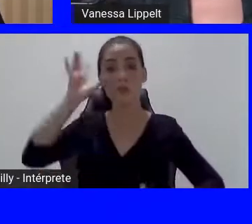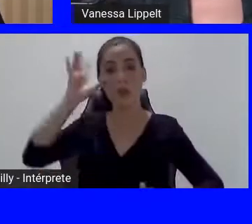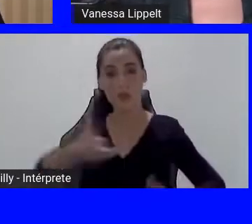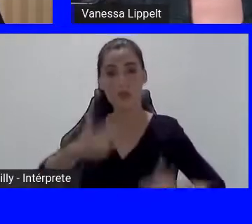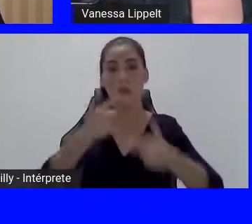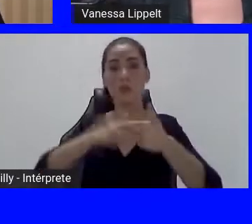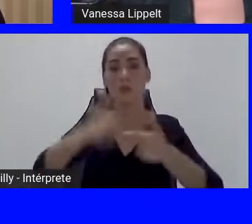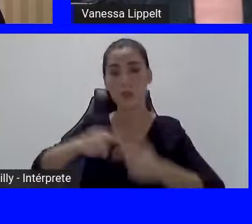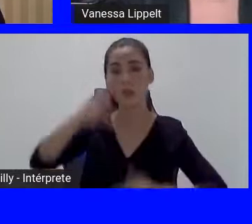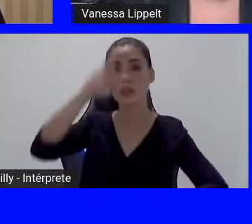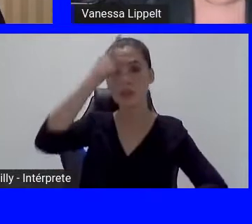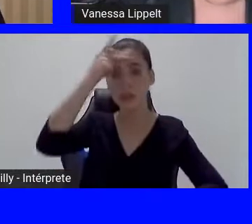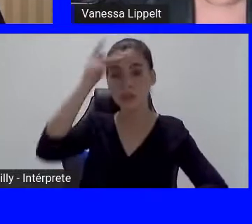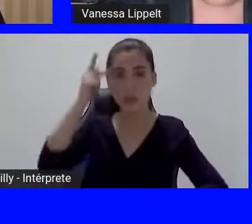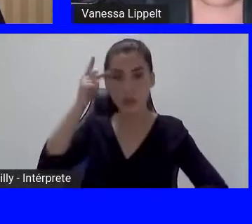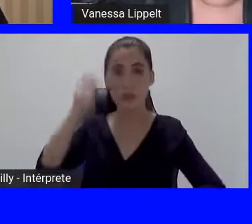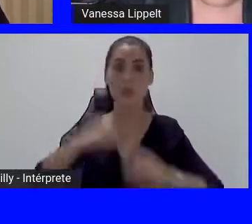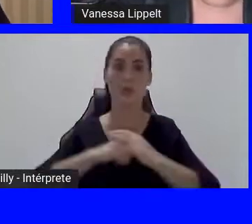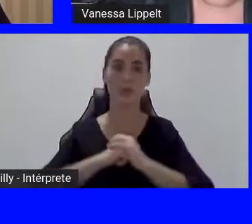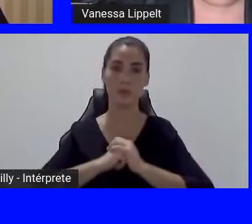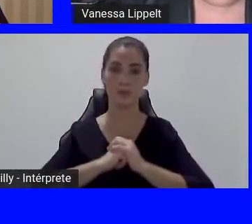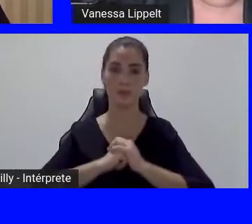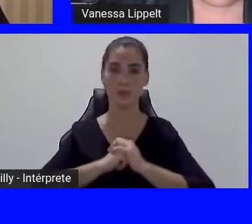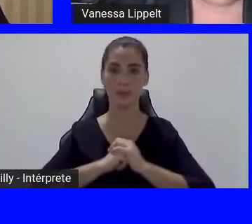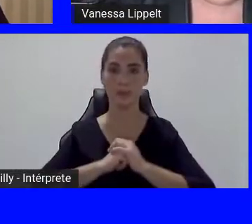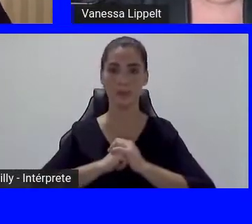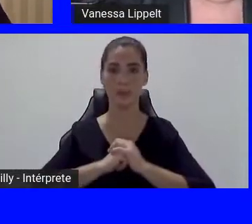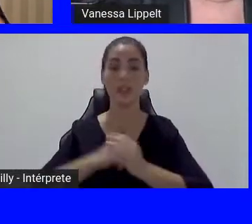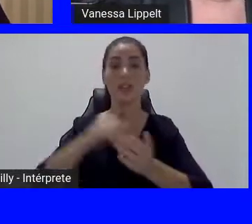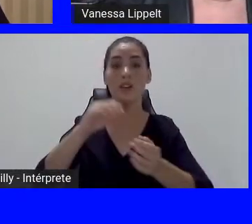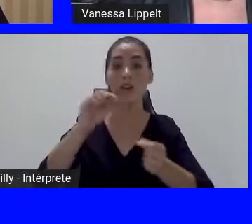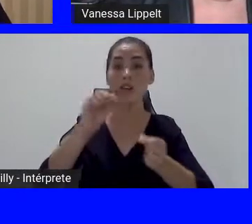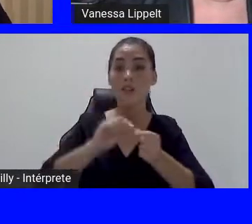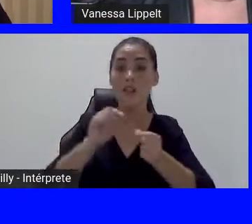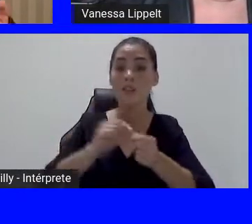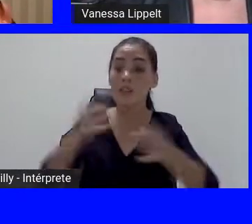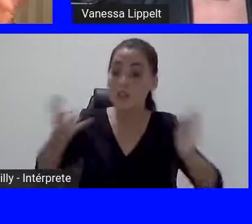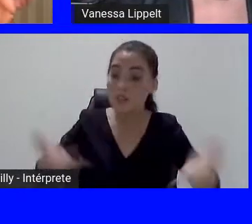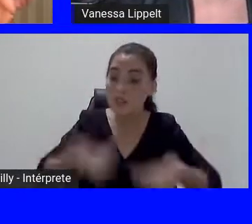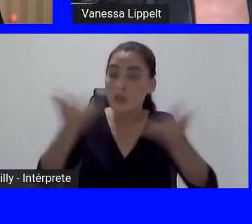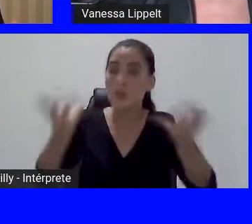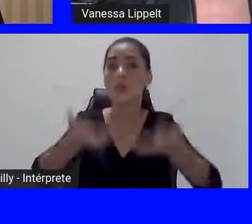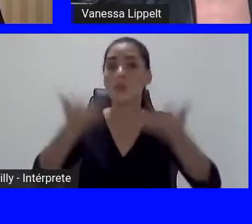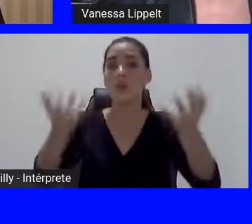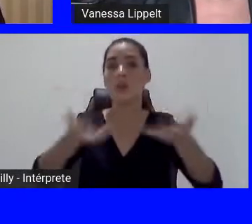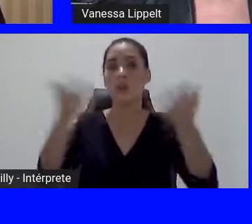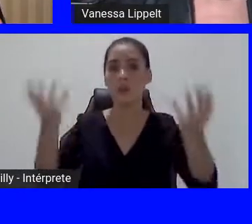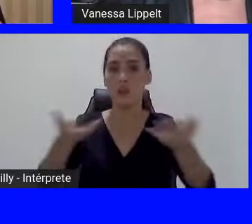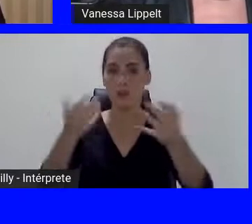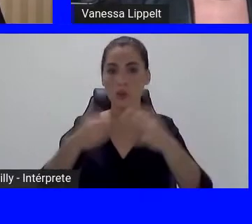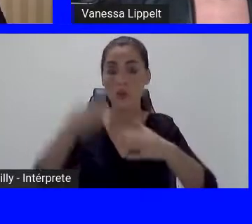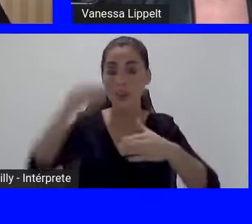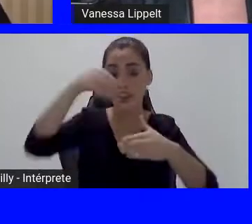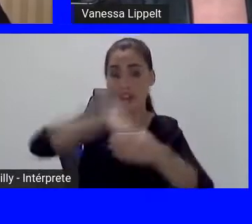combustíveis, fomento e subsídios dentro do que já existe do orçamento para